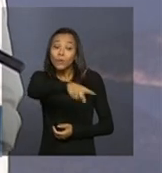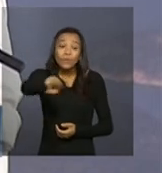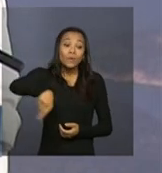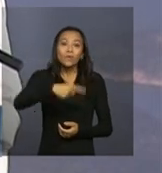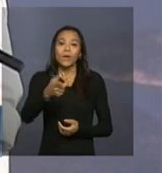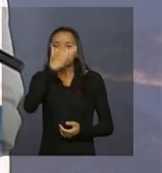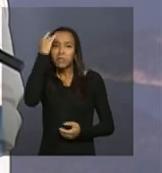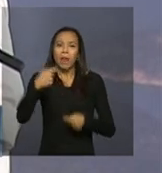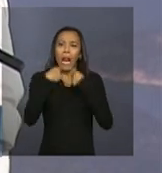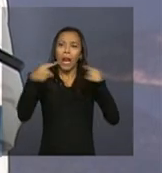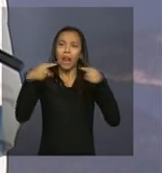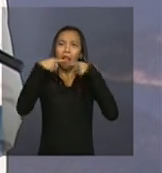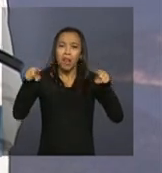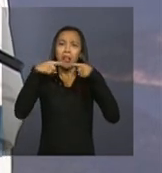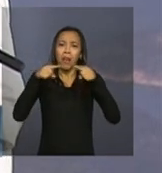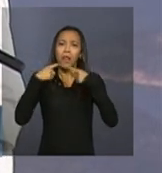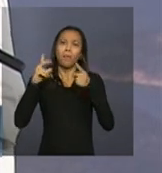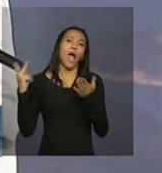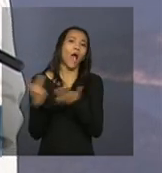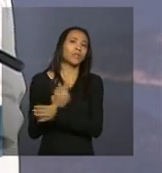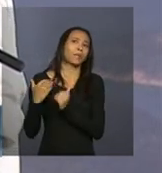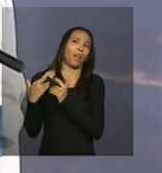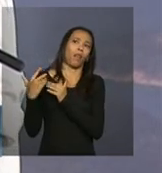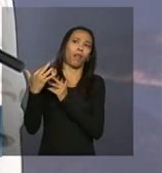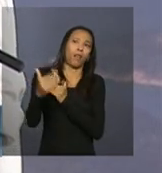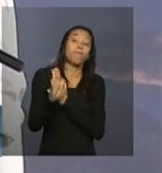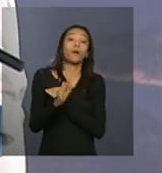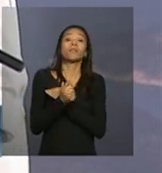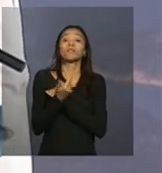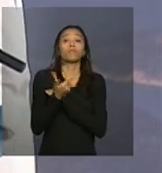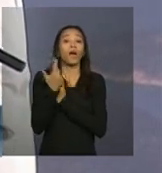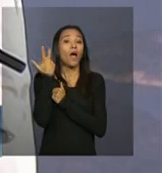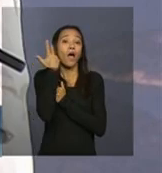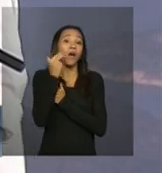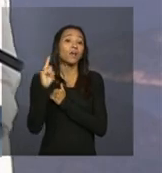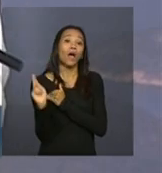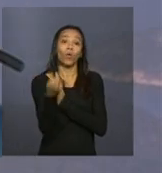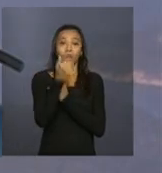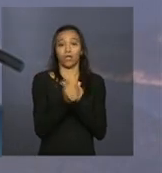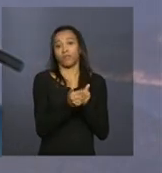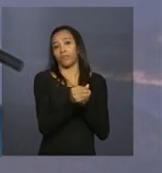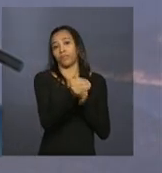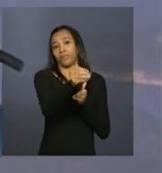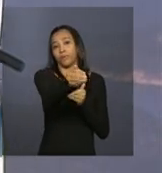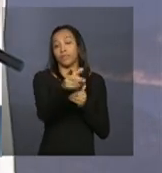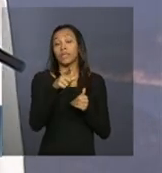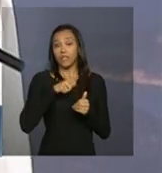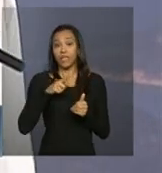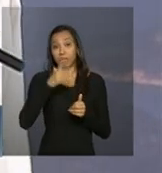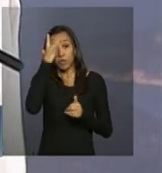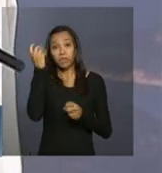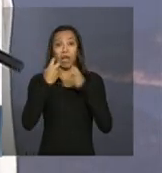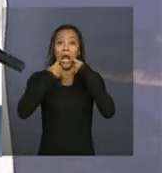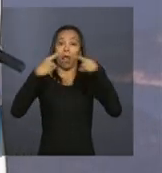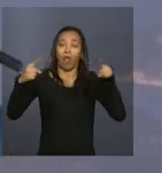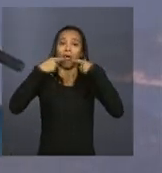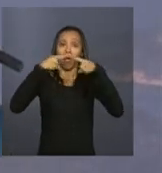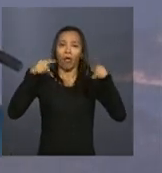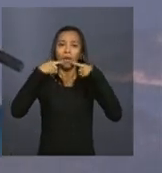passa. Tinha a história que eu estava me contando das ovelhas com o cachorro ali, eu ainda vou interpretar melhor, mas tem os cães ladram e a caravana